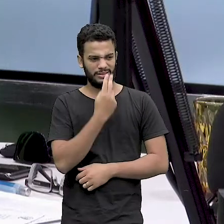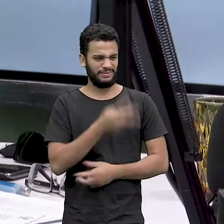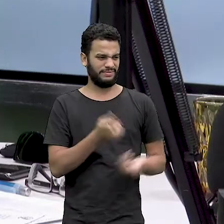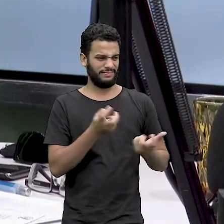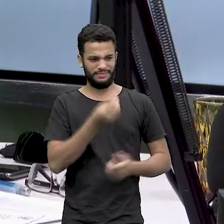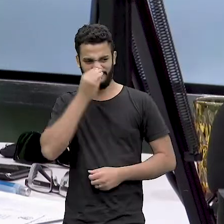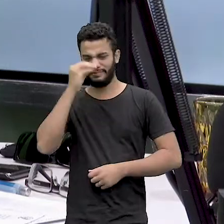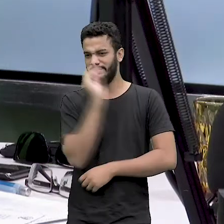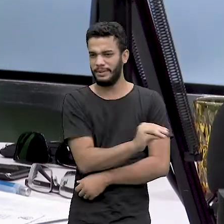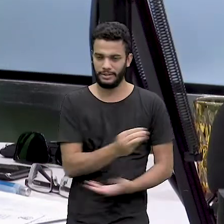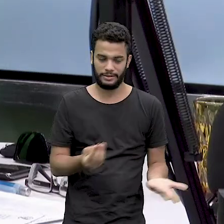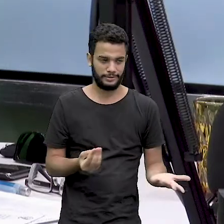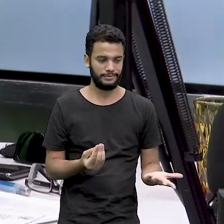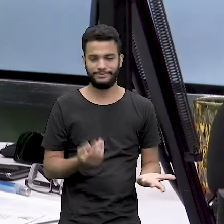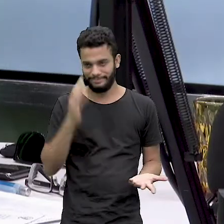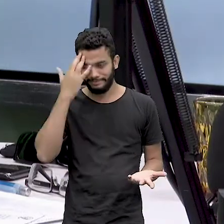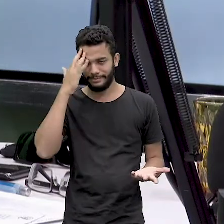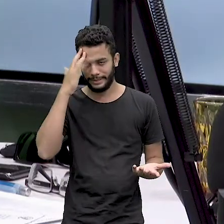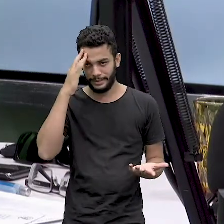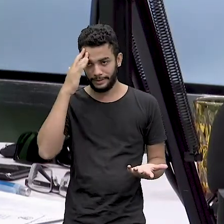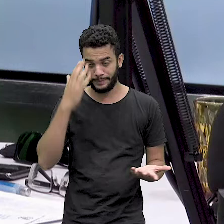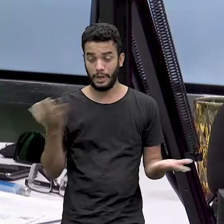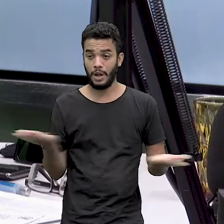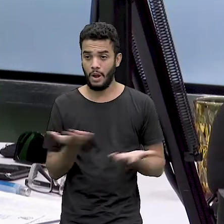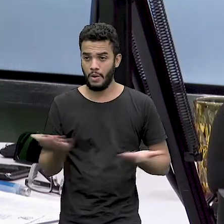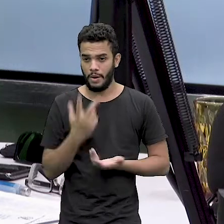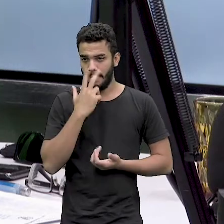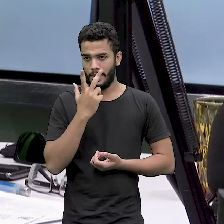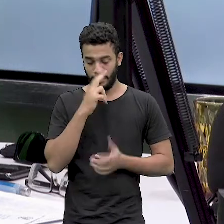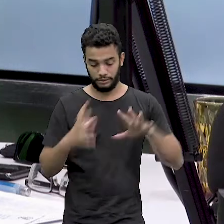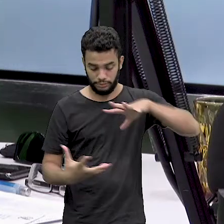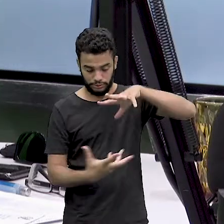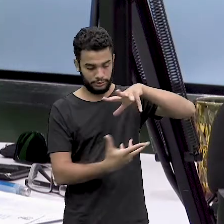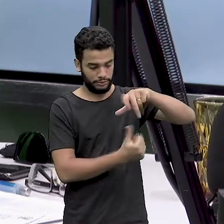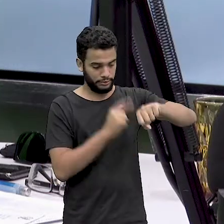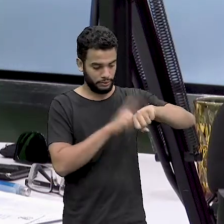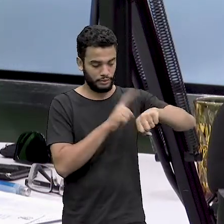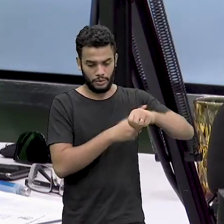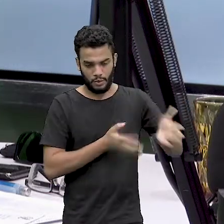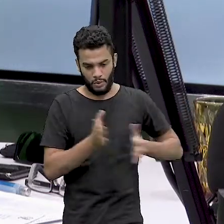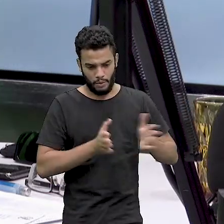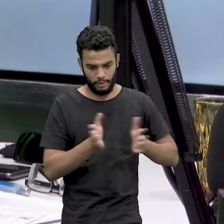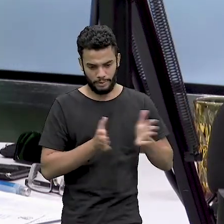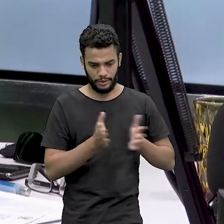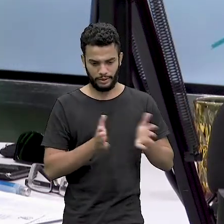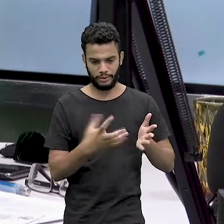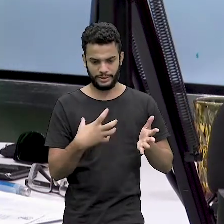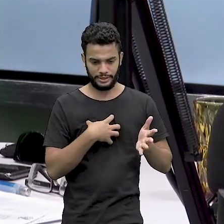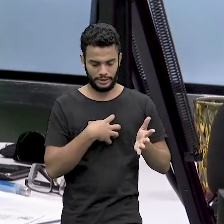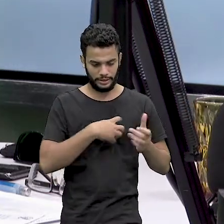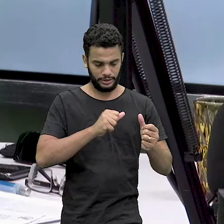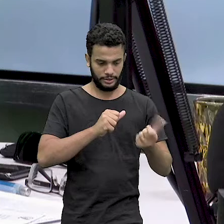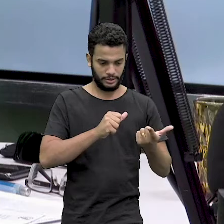né? Esse momento que nós estamos vivendo, que é um momento de transição, ele é mais perigoso, porque lá na frente nós já aprendemos. Quando chegar à